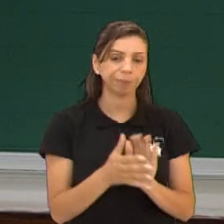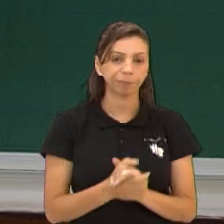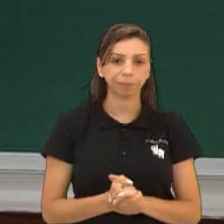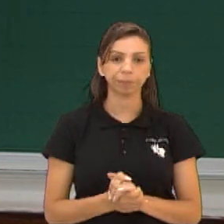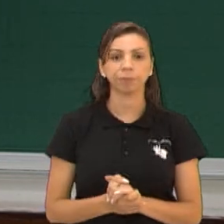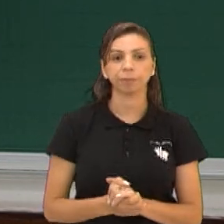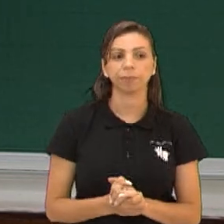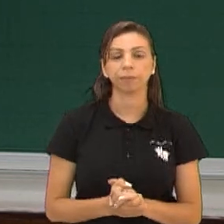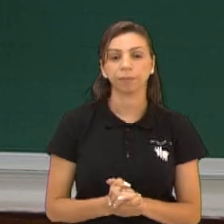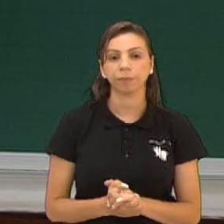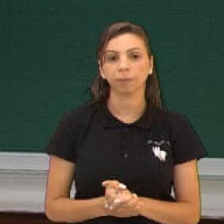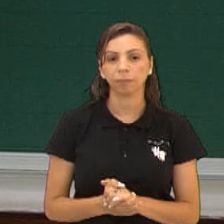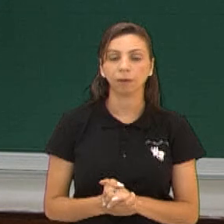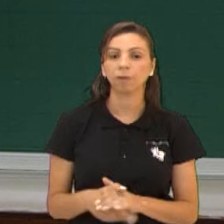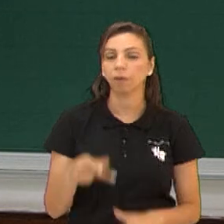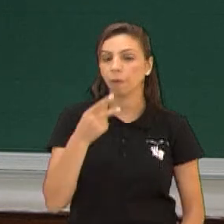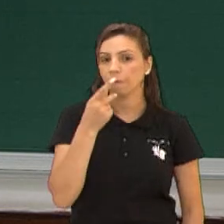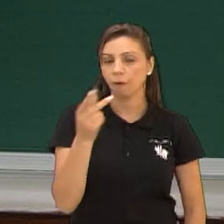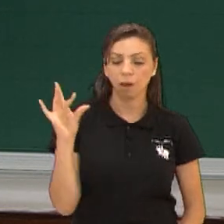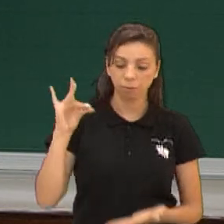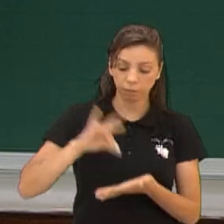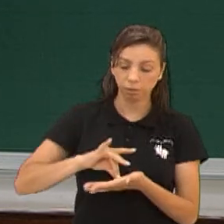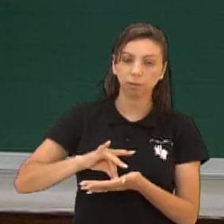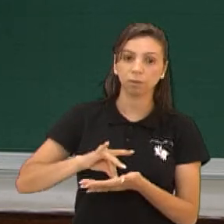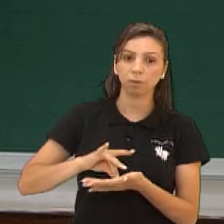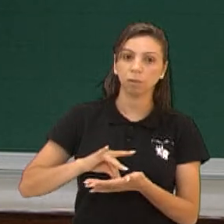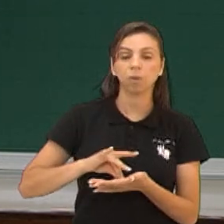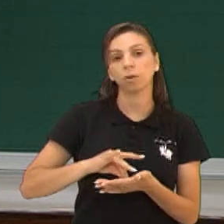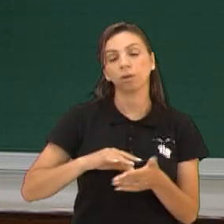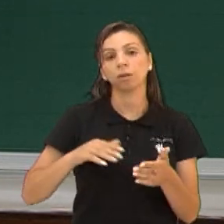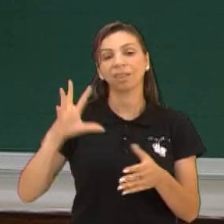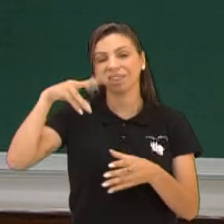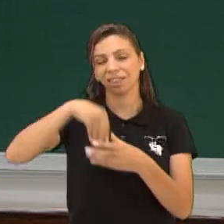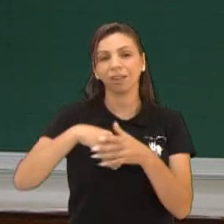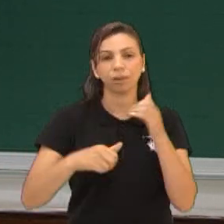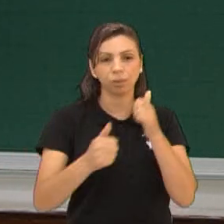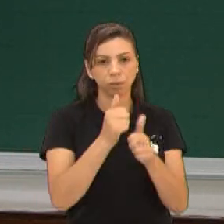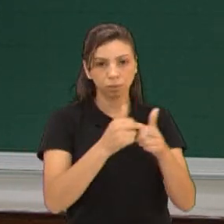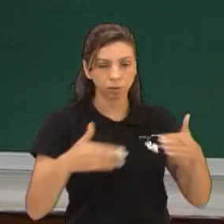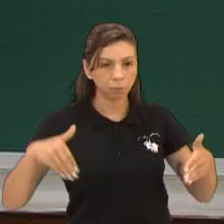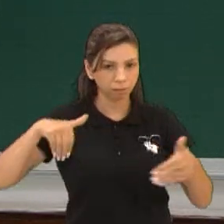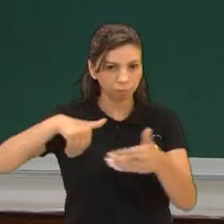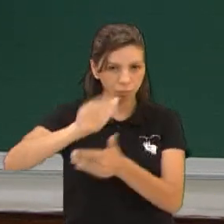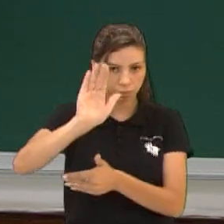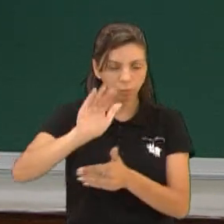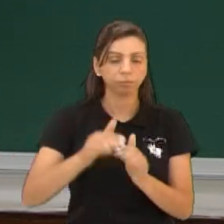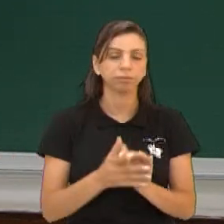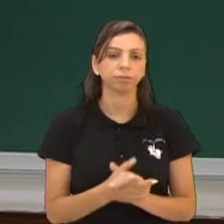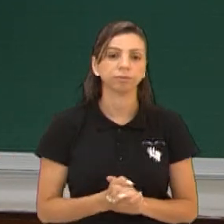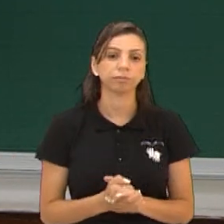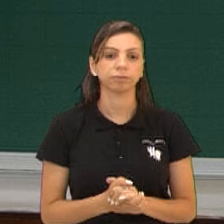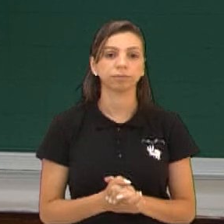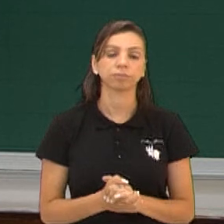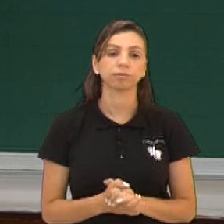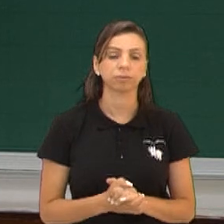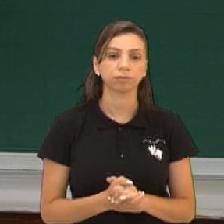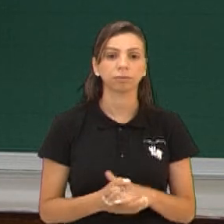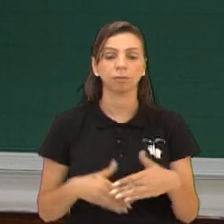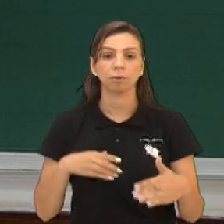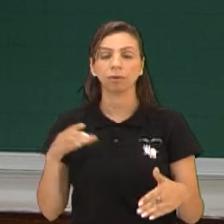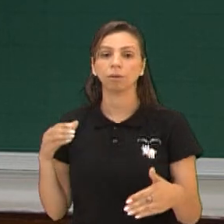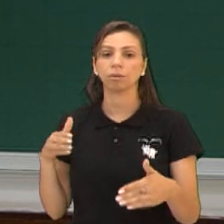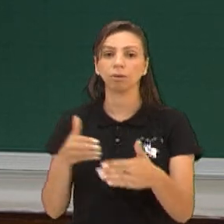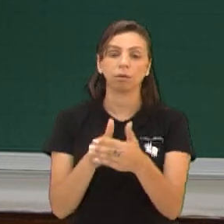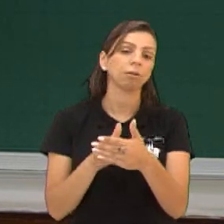se eu digo que algo é verdadeiro por no futebol né É e o entendimento